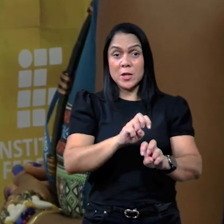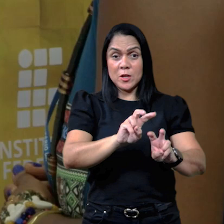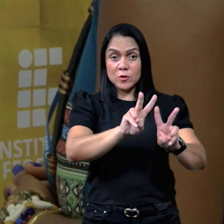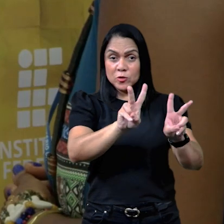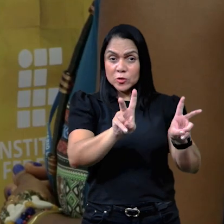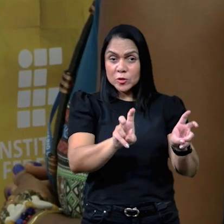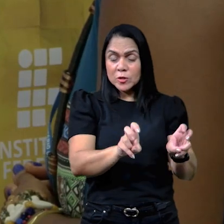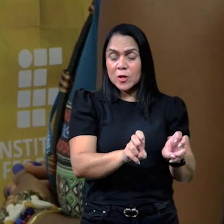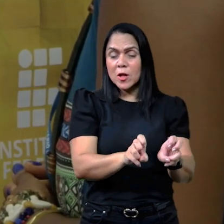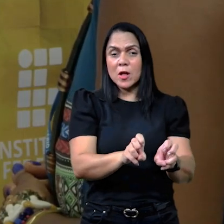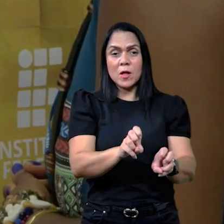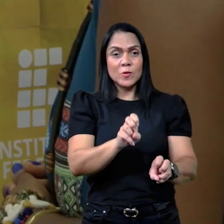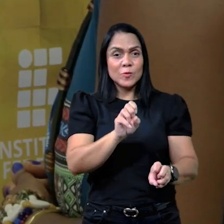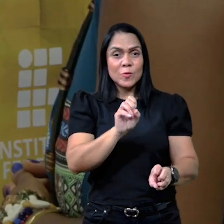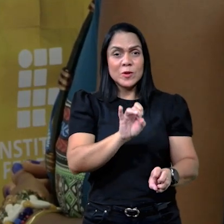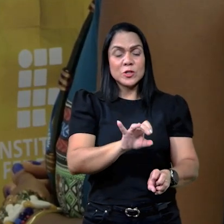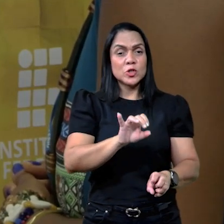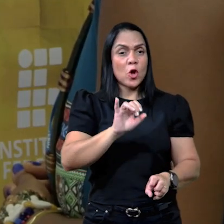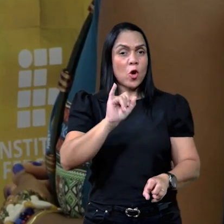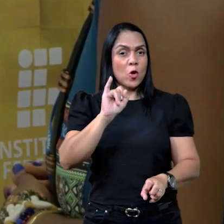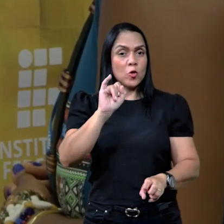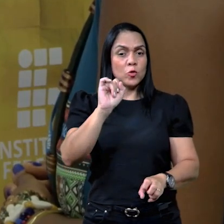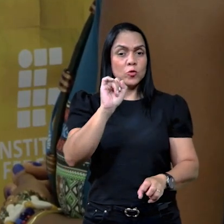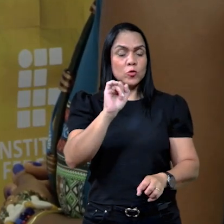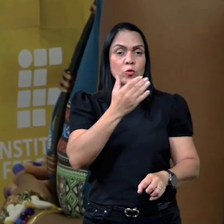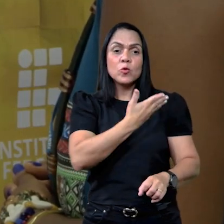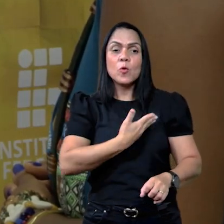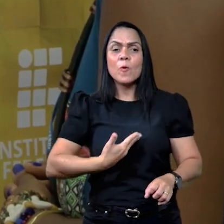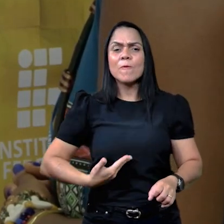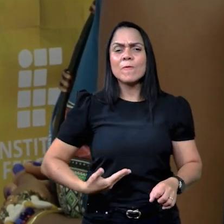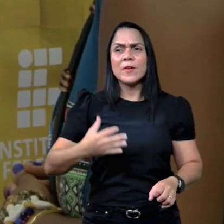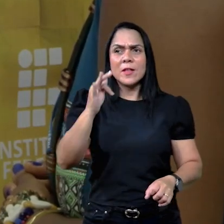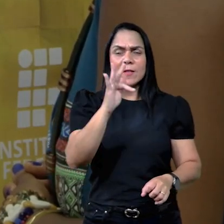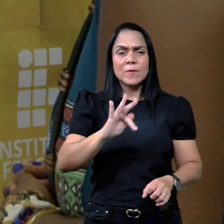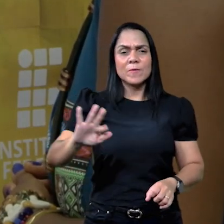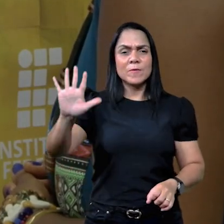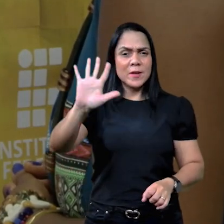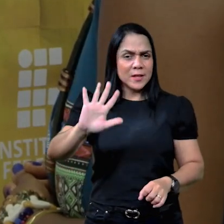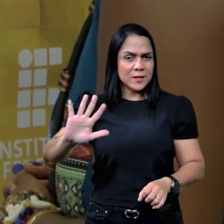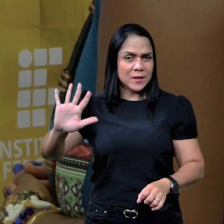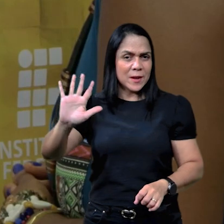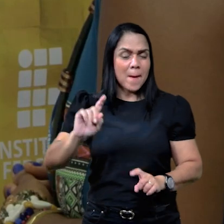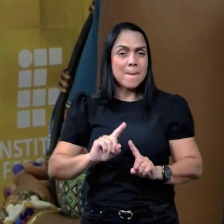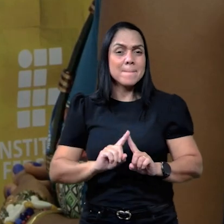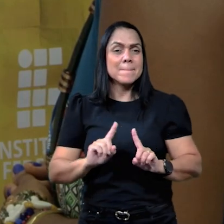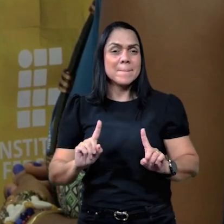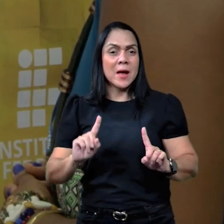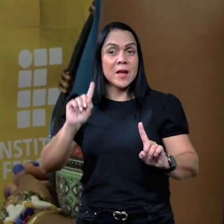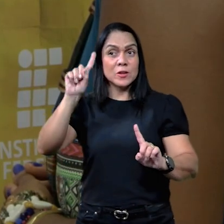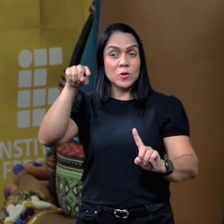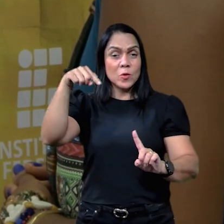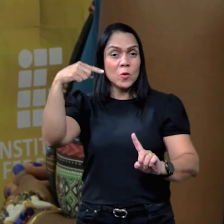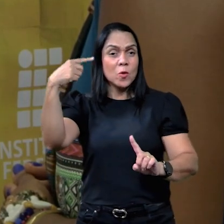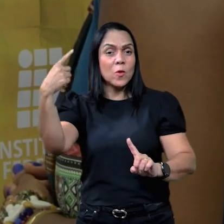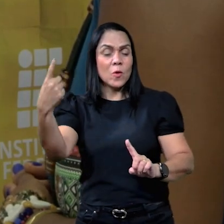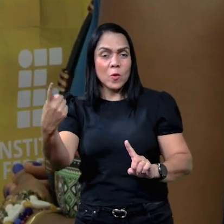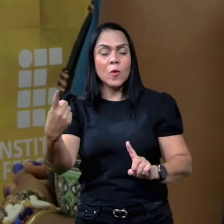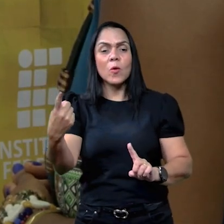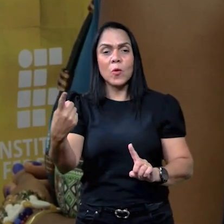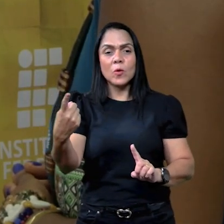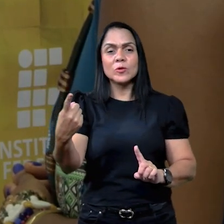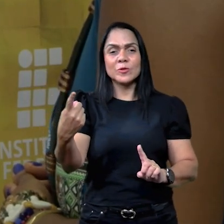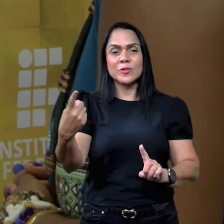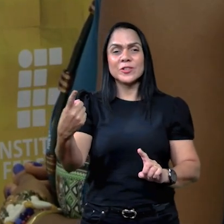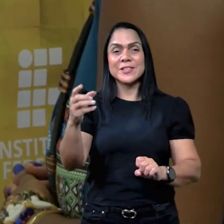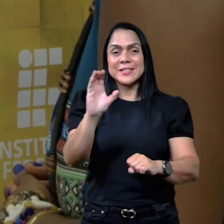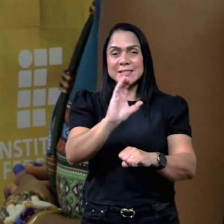não são exclusivas do INCRA, no governo federal é uma atribuição do INCRA, mas que outros atores,